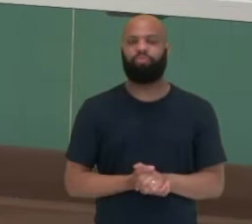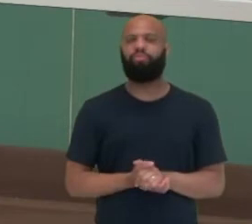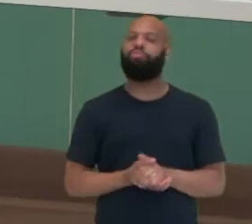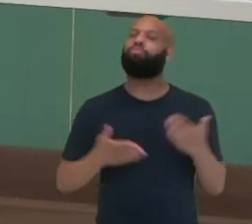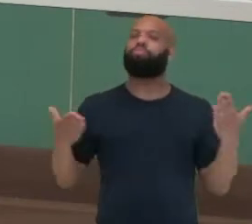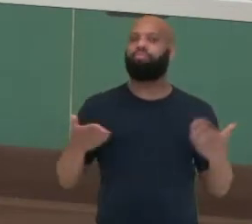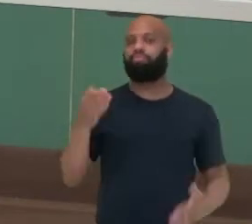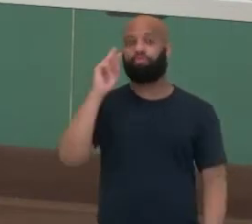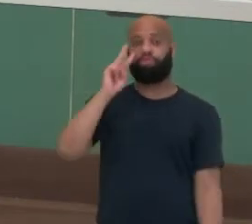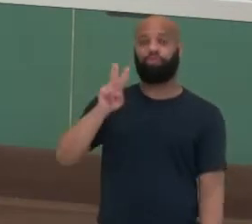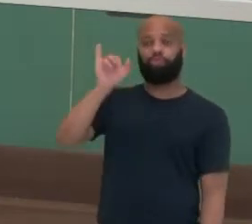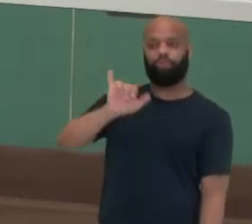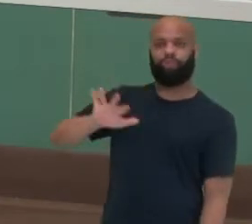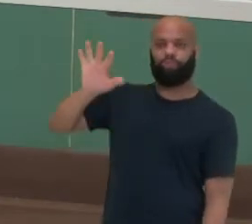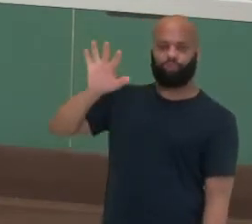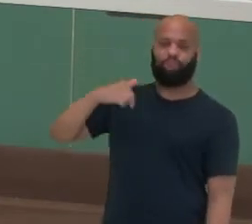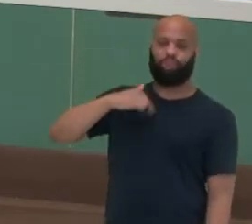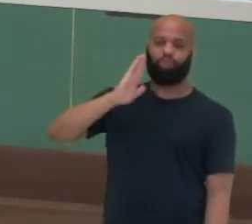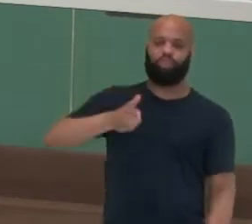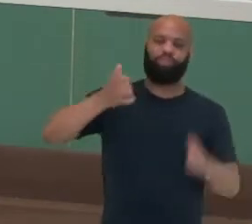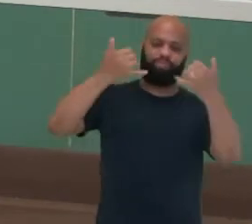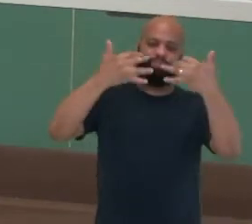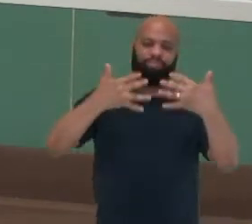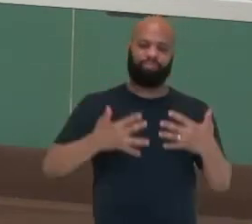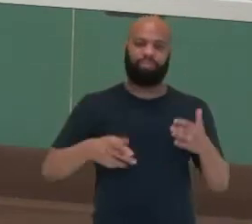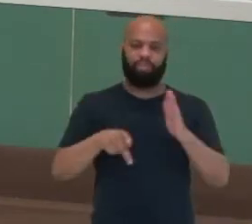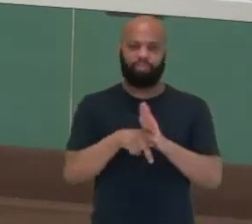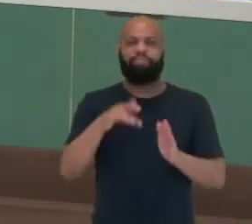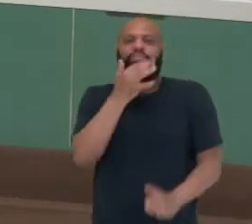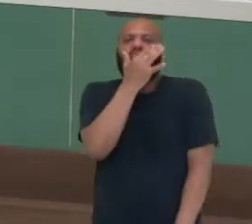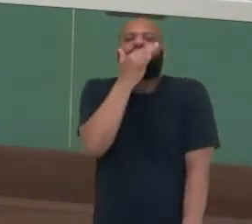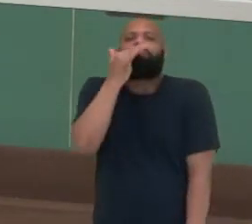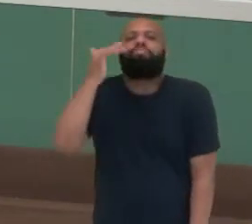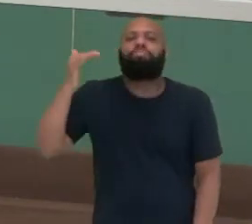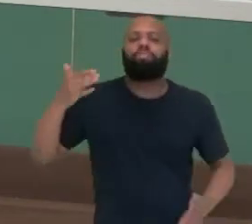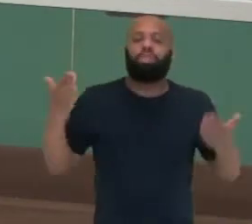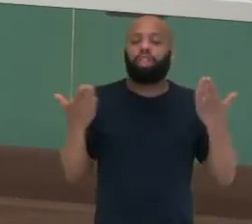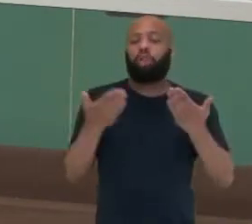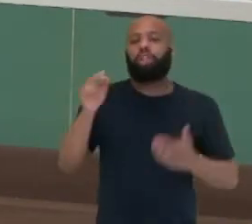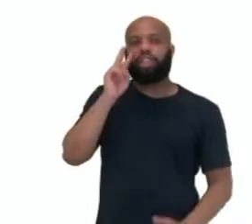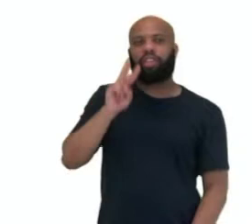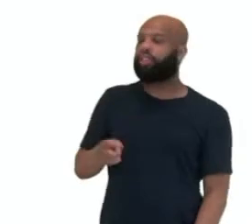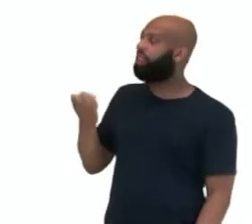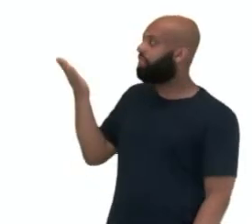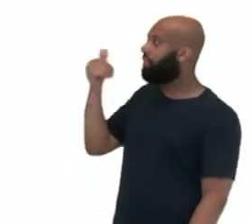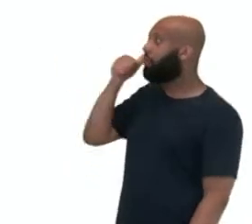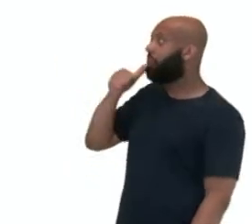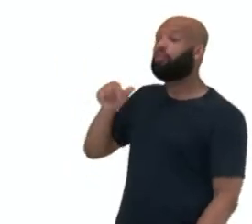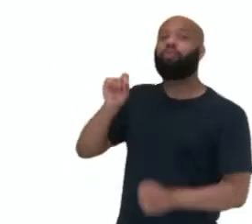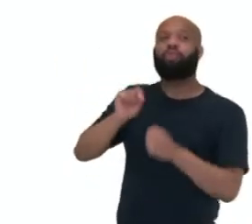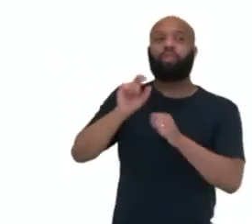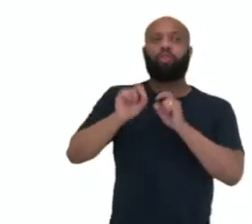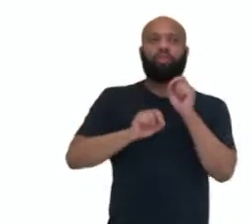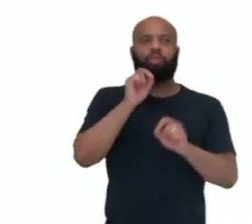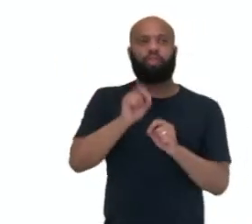Repare bem nessa imagem. Já que eu falei em sentir cheiro das coisas, repare o que essa moça está fazendo.